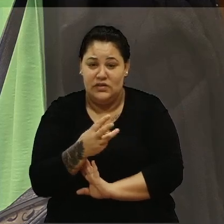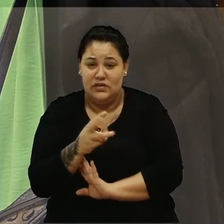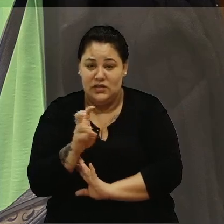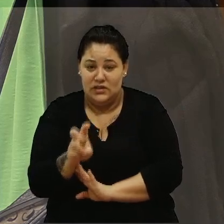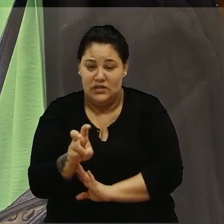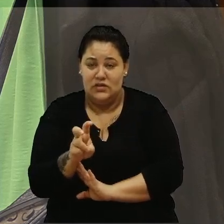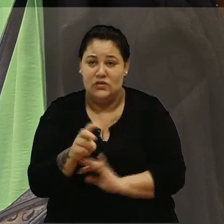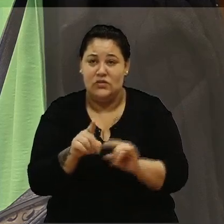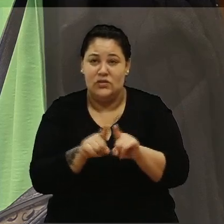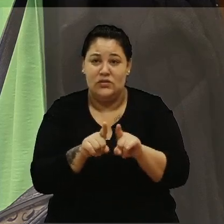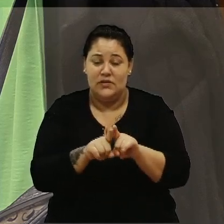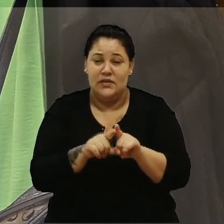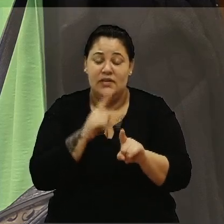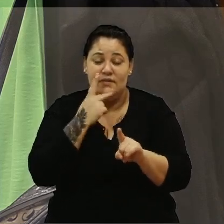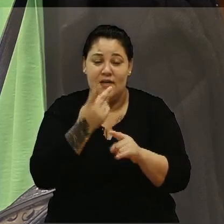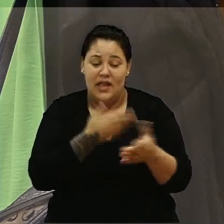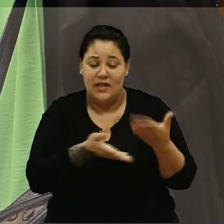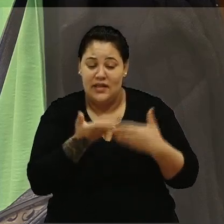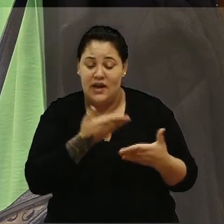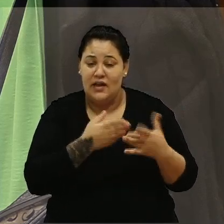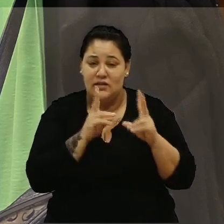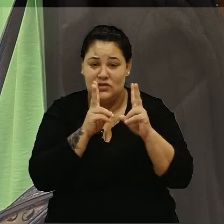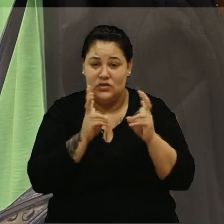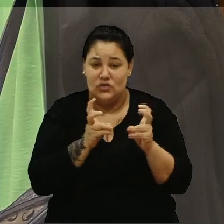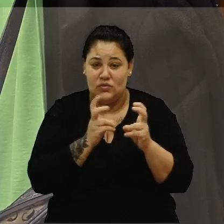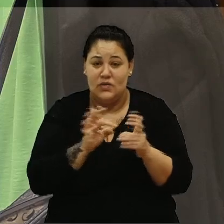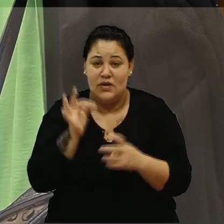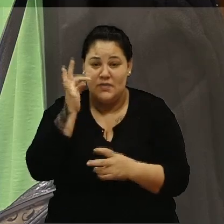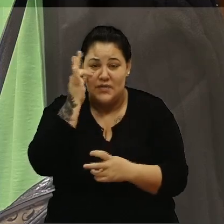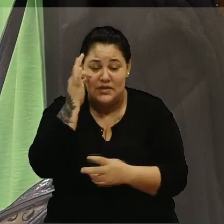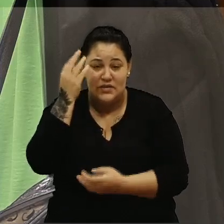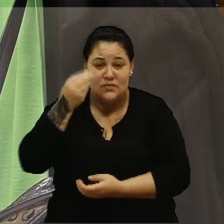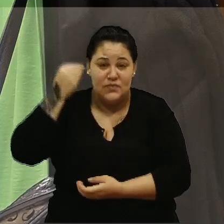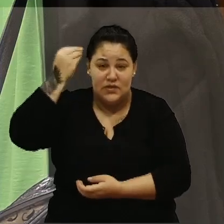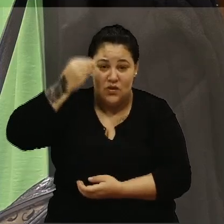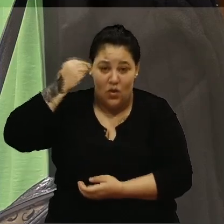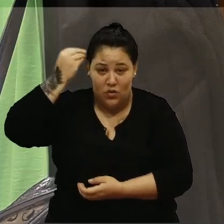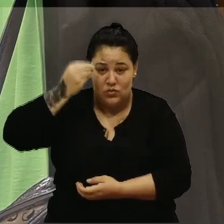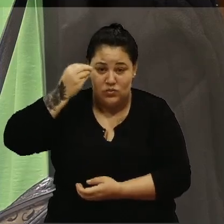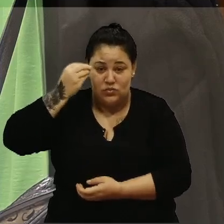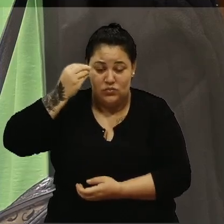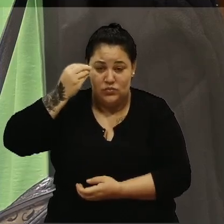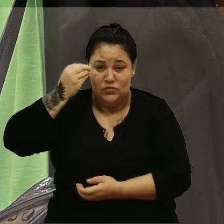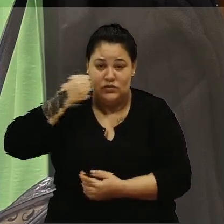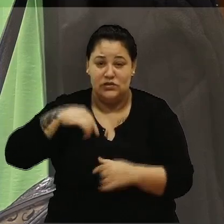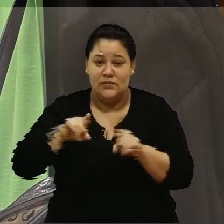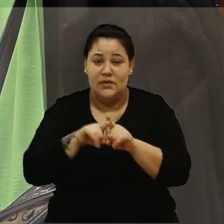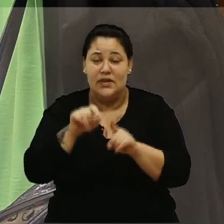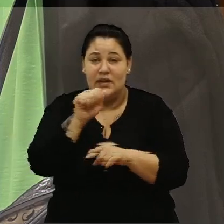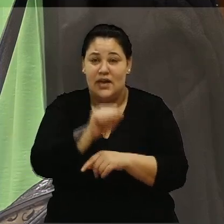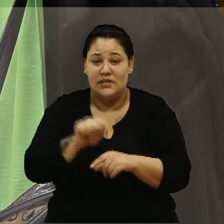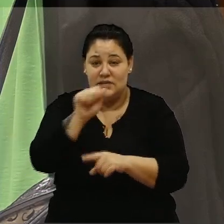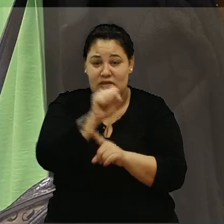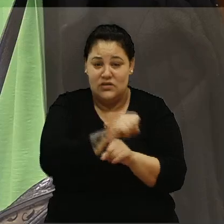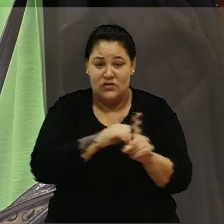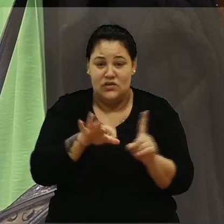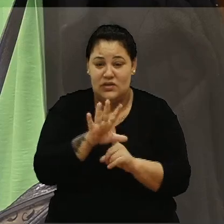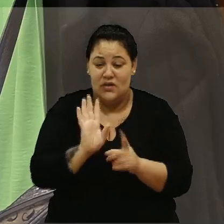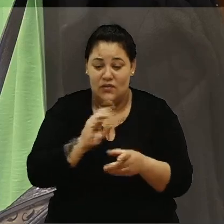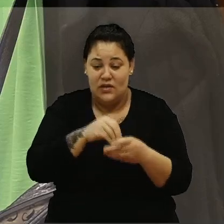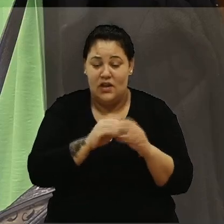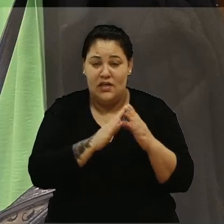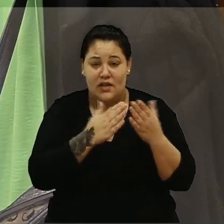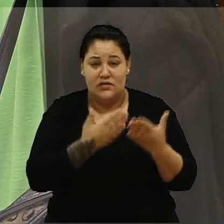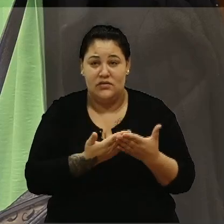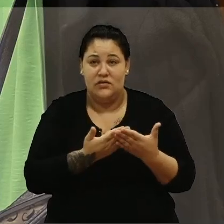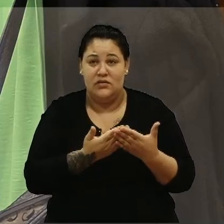13.935, que trata sobre a presença de psicólogos e assistentes sociais dentro da escola.